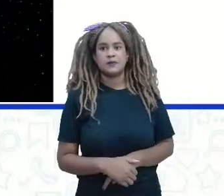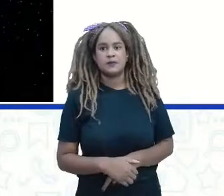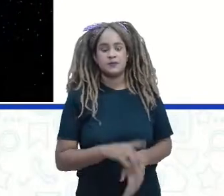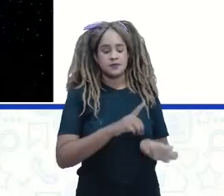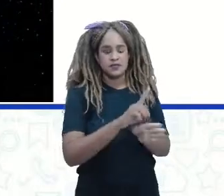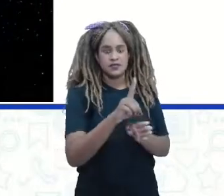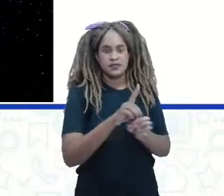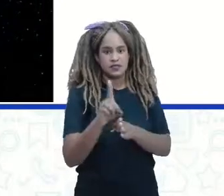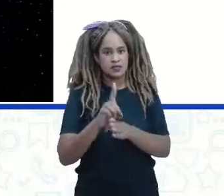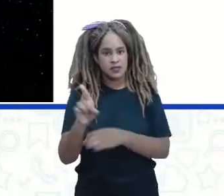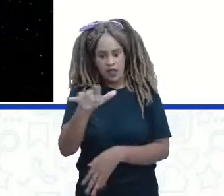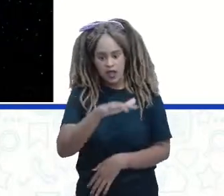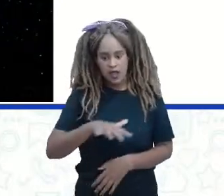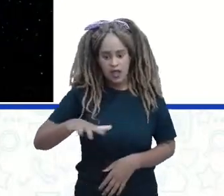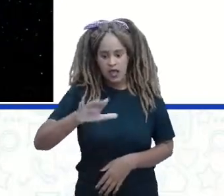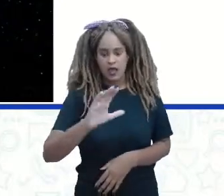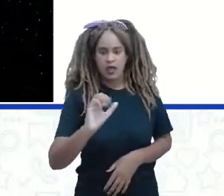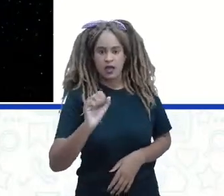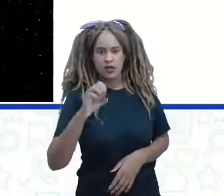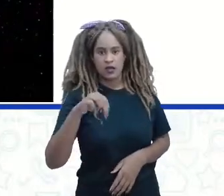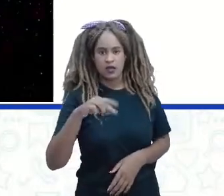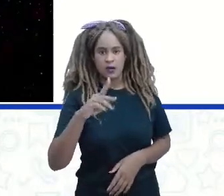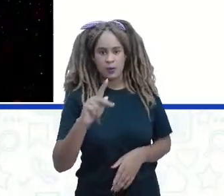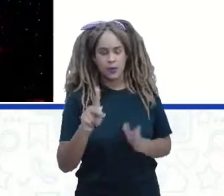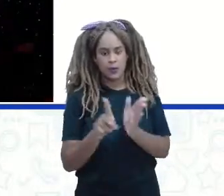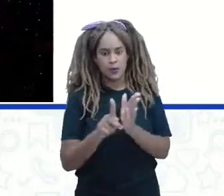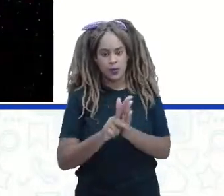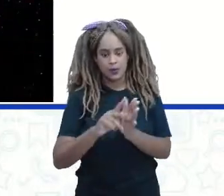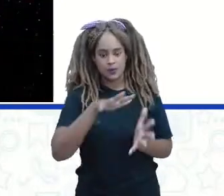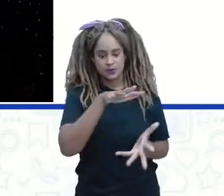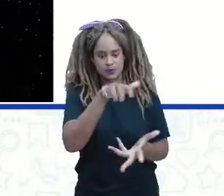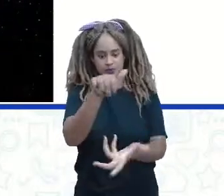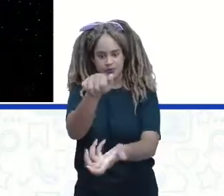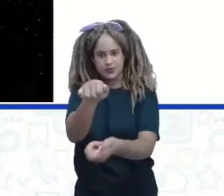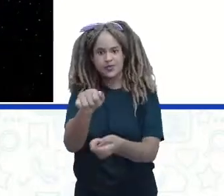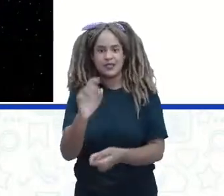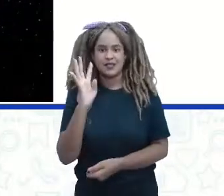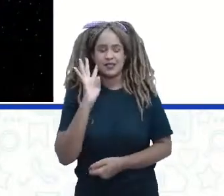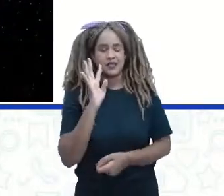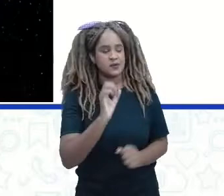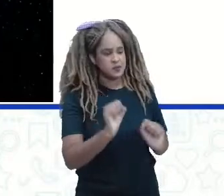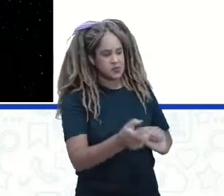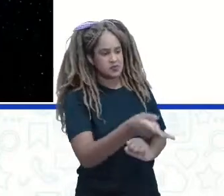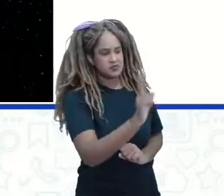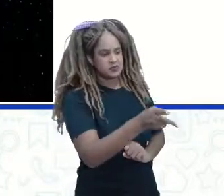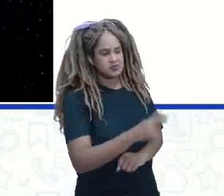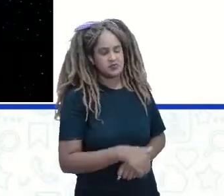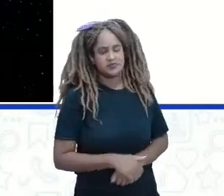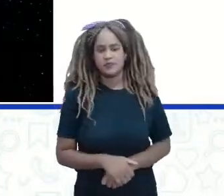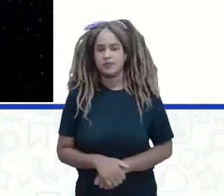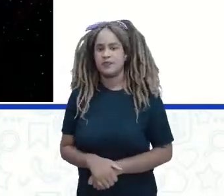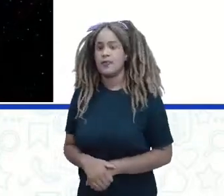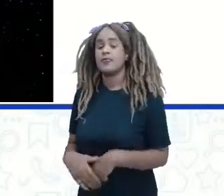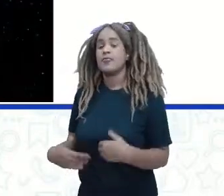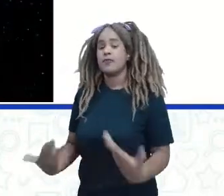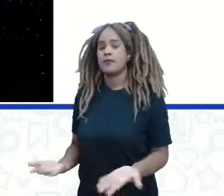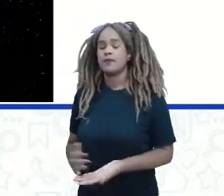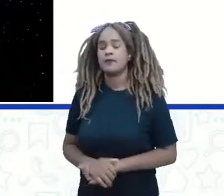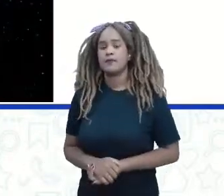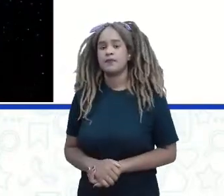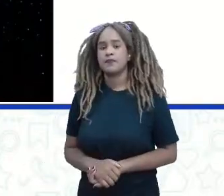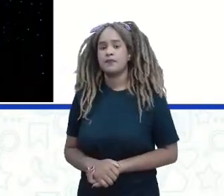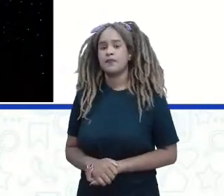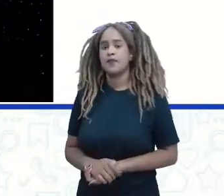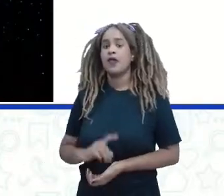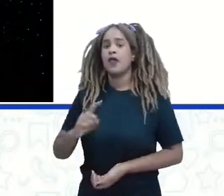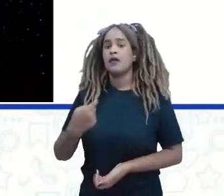o campo magnético, né, da Terra, olha só. Legal, né? Pode continuar, professora, pode continuar falando. Não, é o que a gente